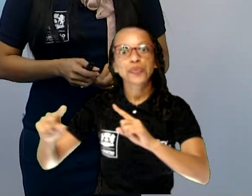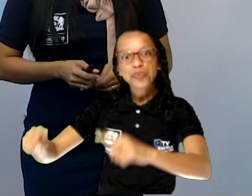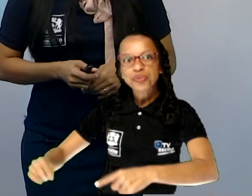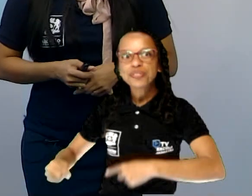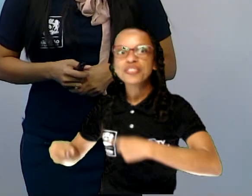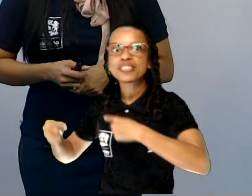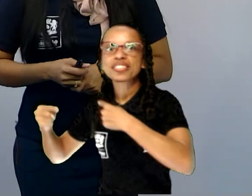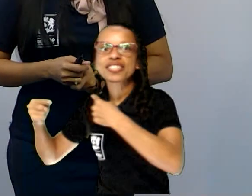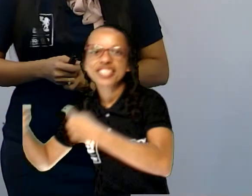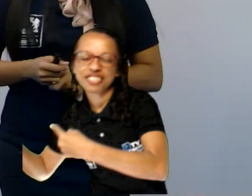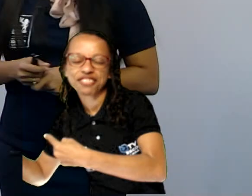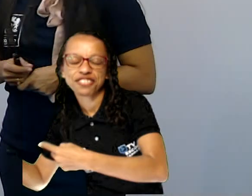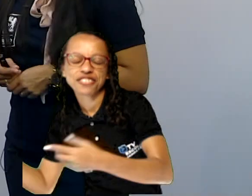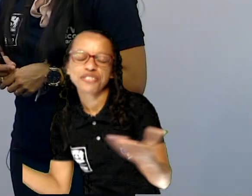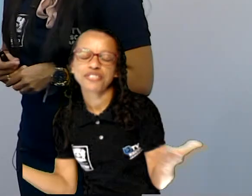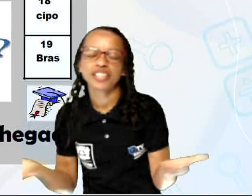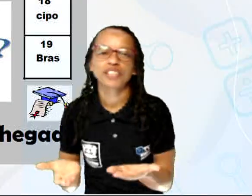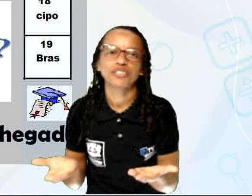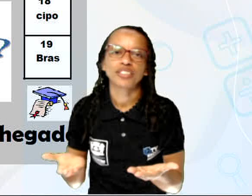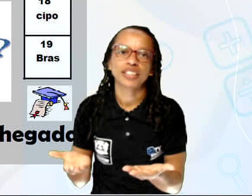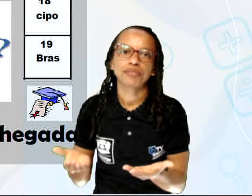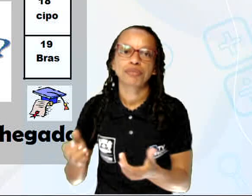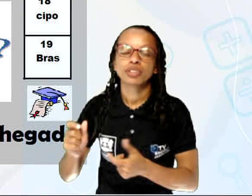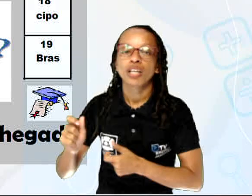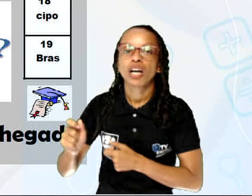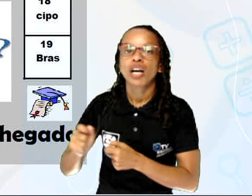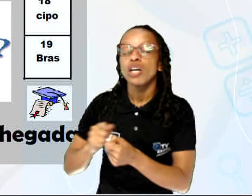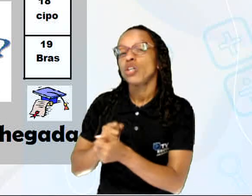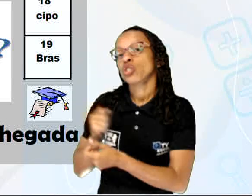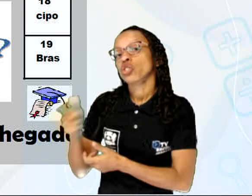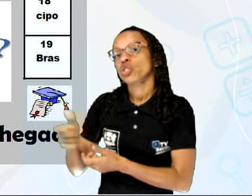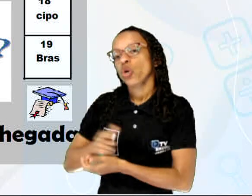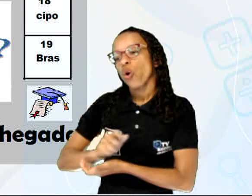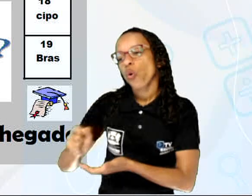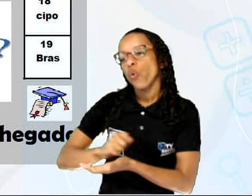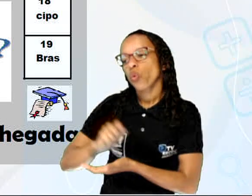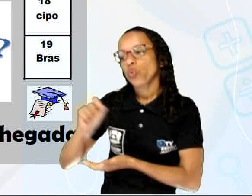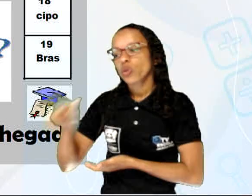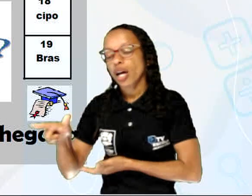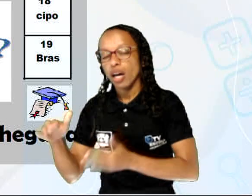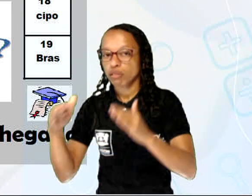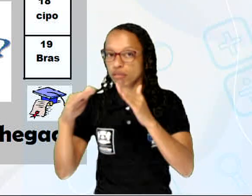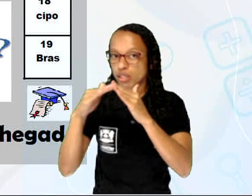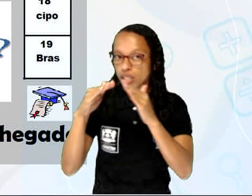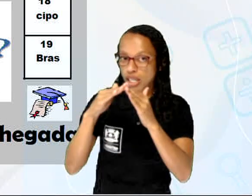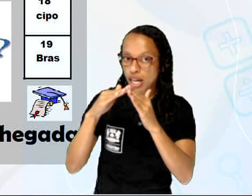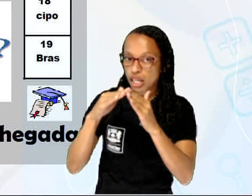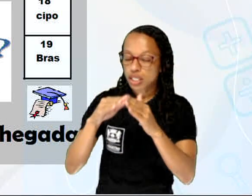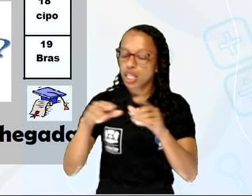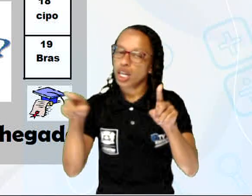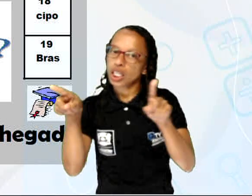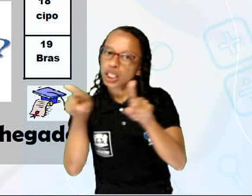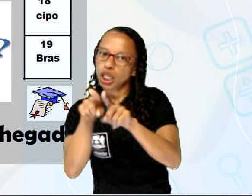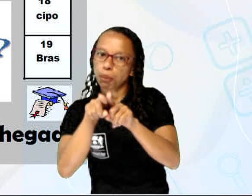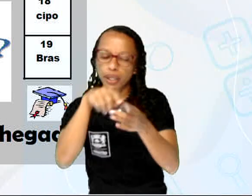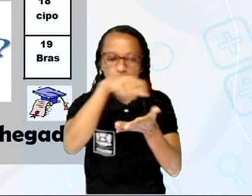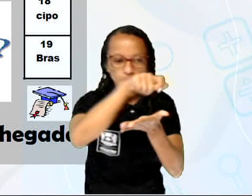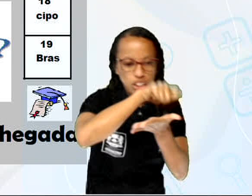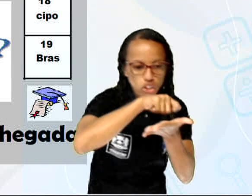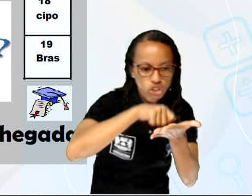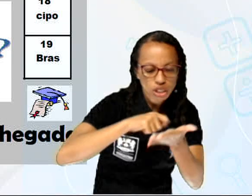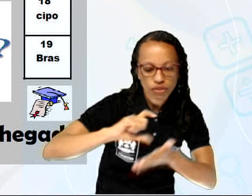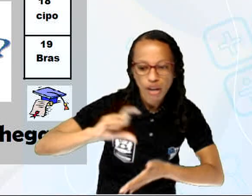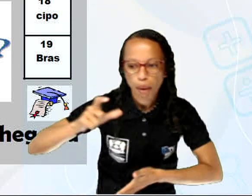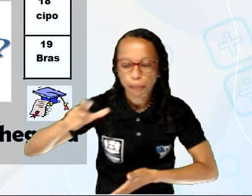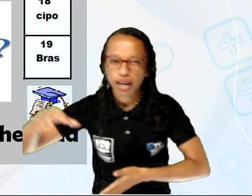Desafio, né? Vamos lá. Jogue o dado em casa e acentue a palavra corretamente. Se acertar, você permanece